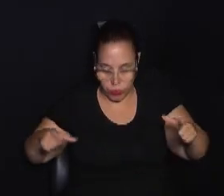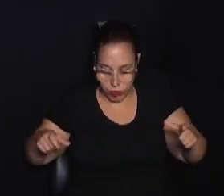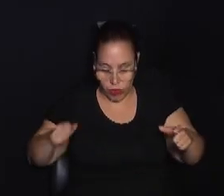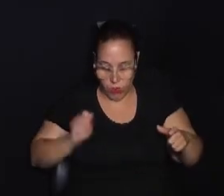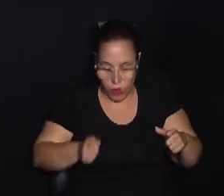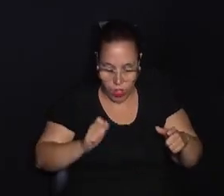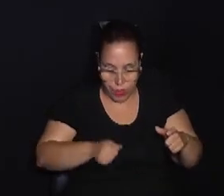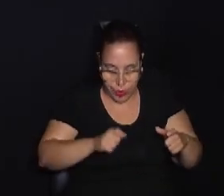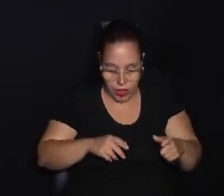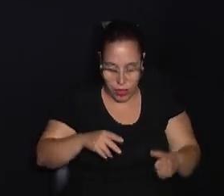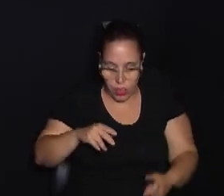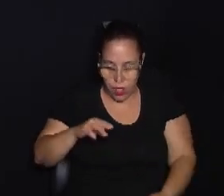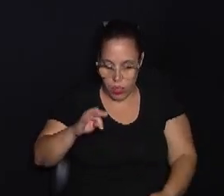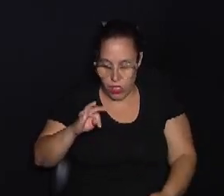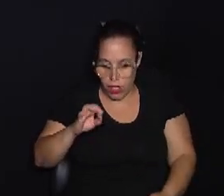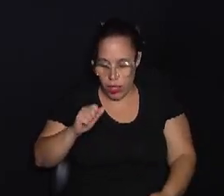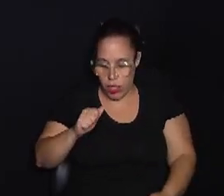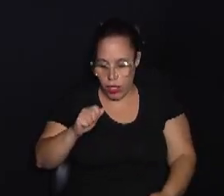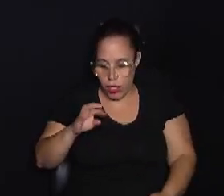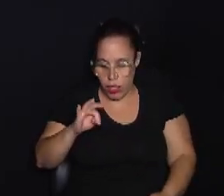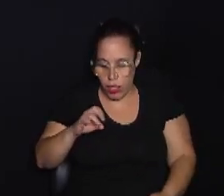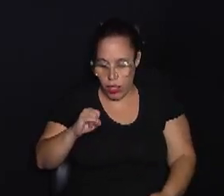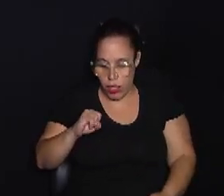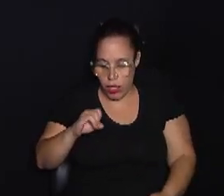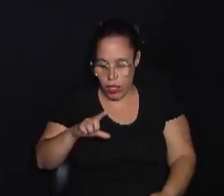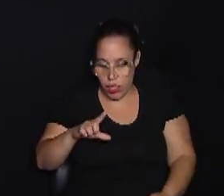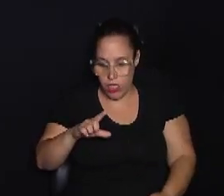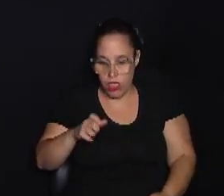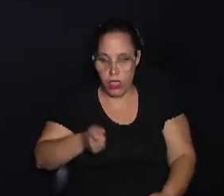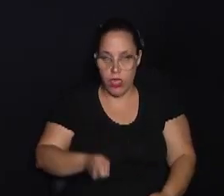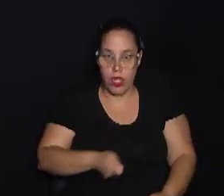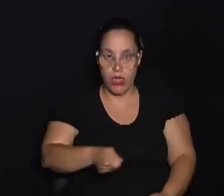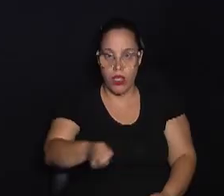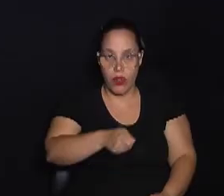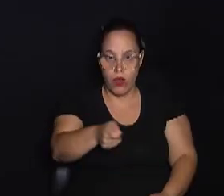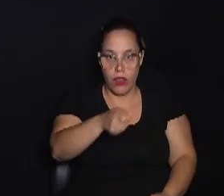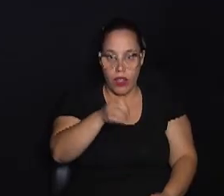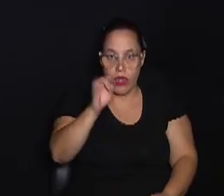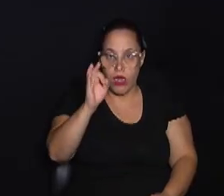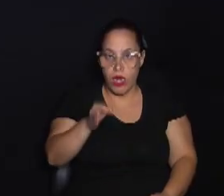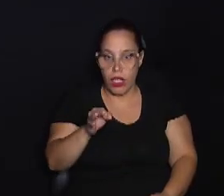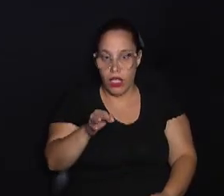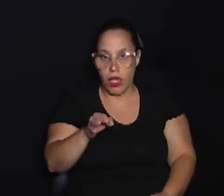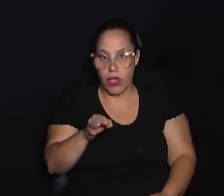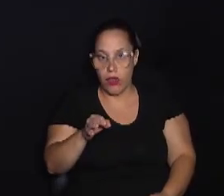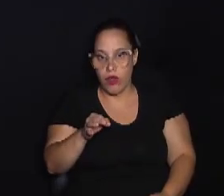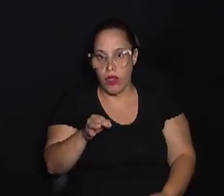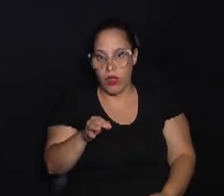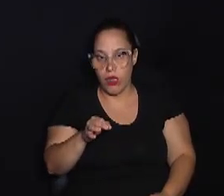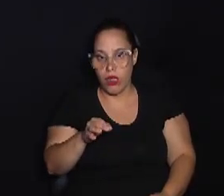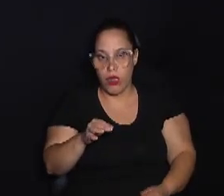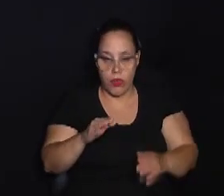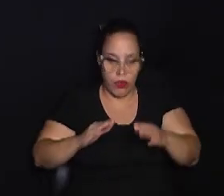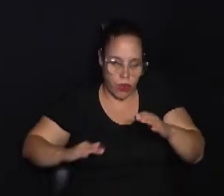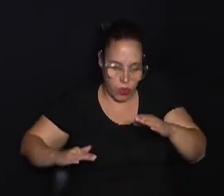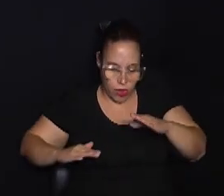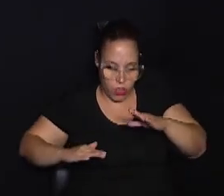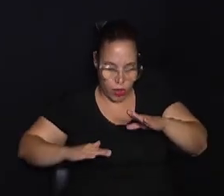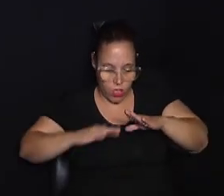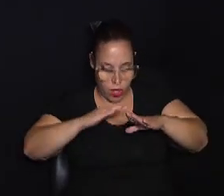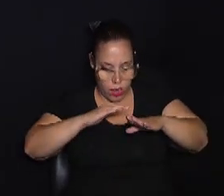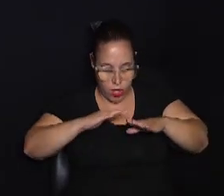eles falam que tem um marcador ali, que eles podem saber que eles estão indo na direção correta. As rampas de